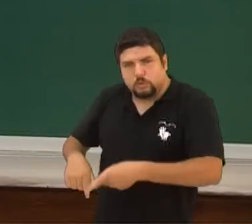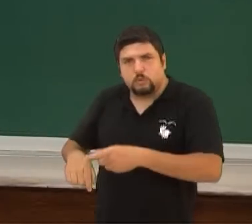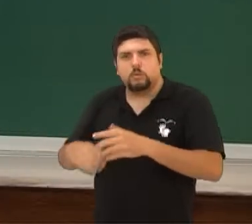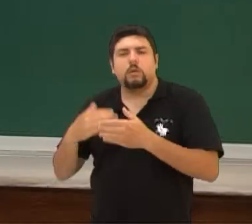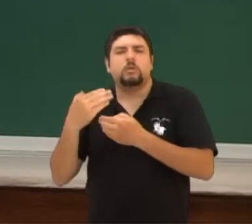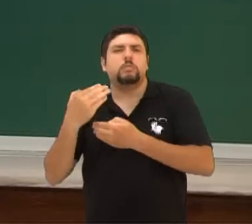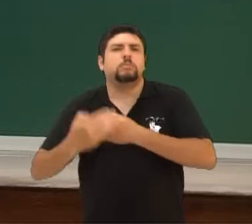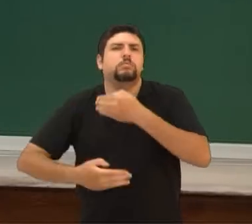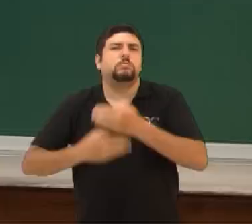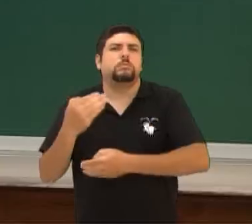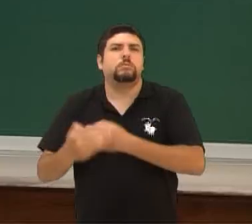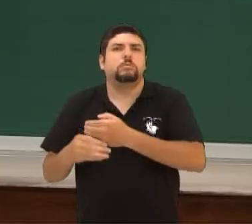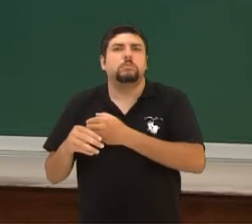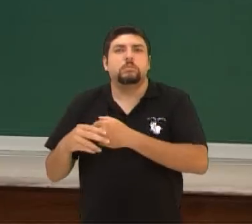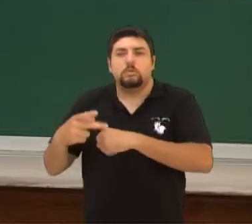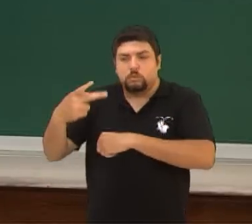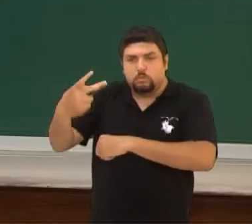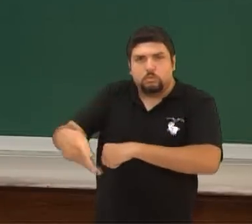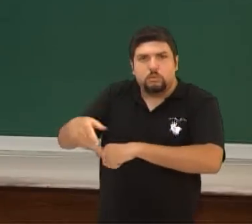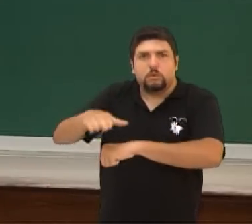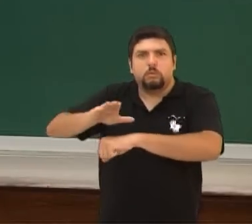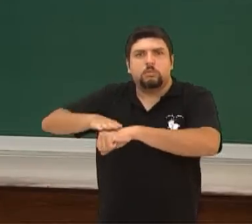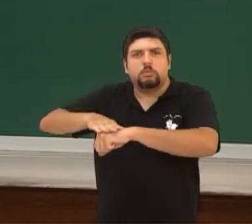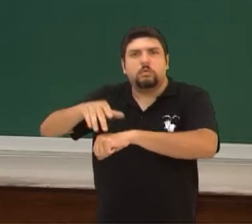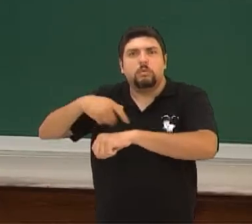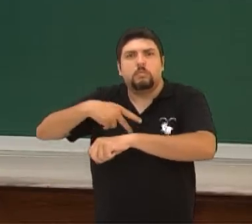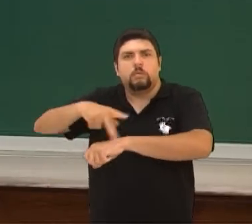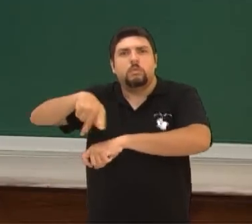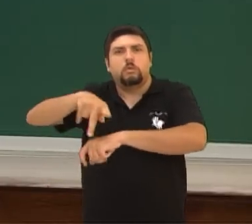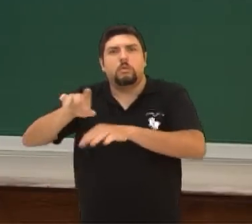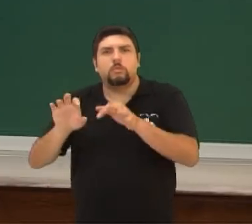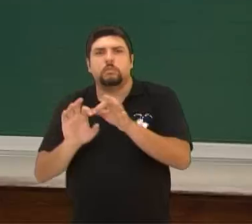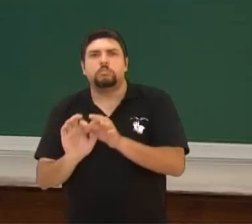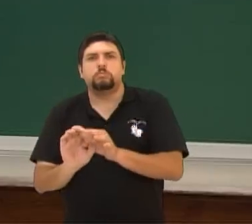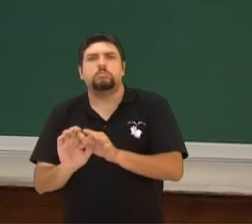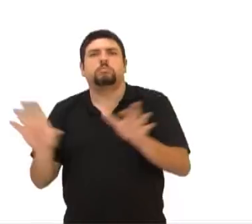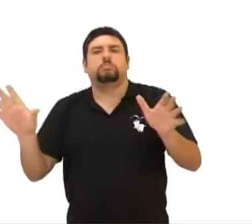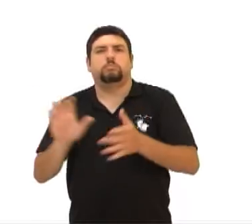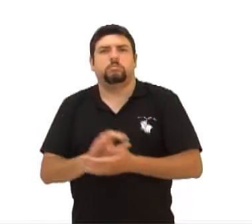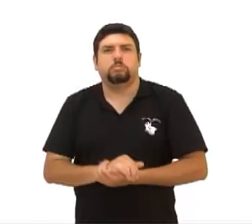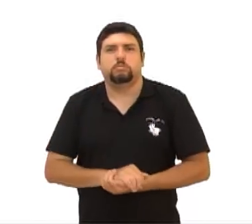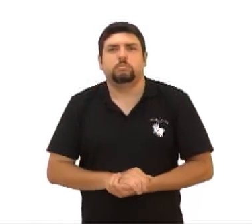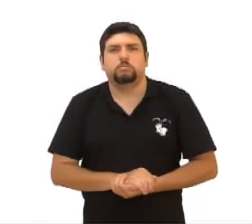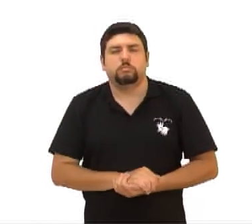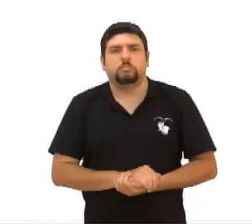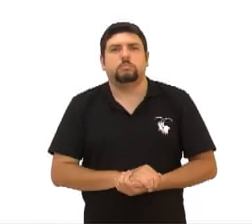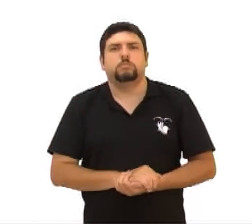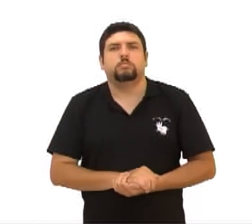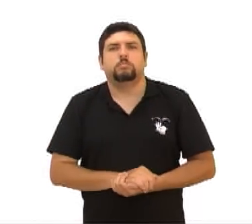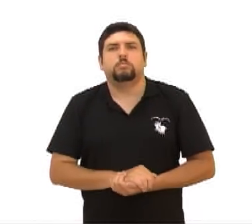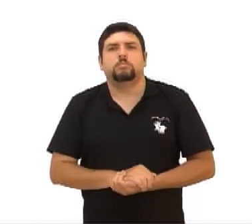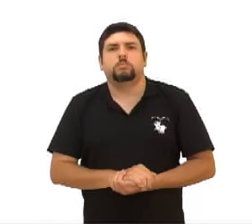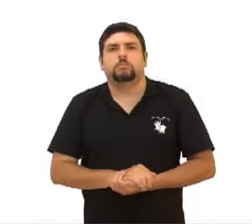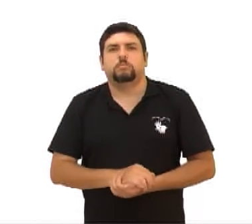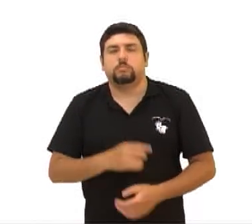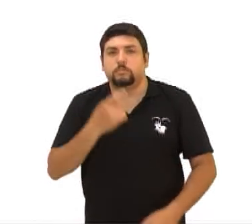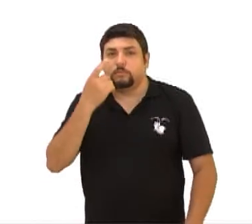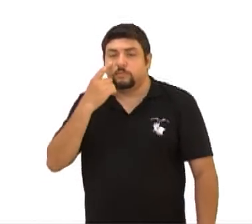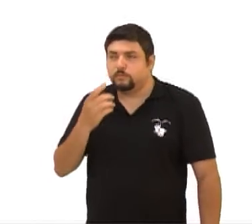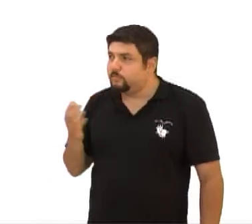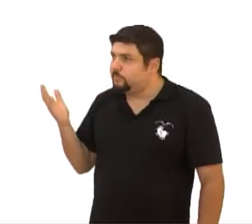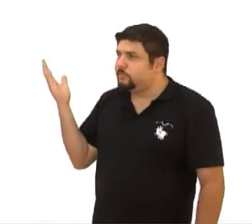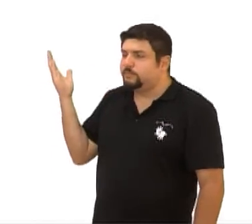passam a integrar a nova ordem mundial, a nova economia vigente no mundo. Aqui é interessante o mapa